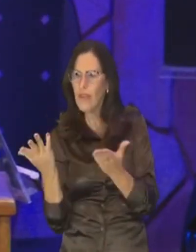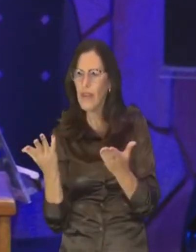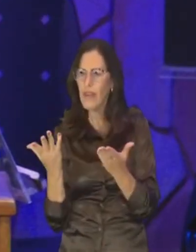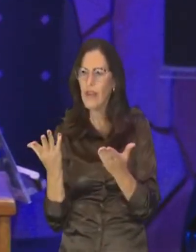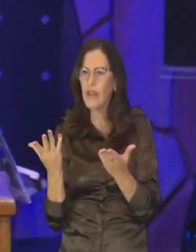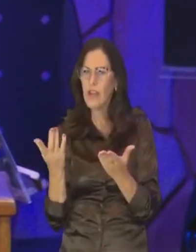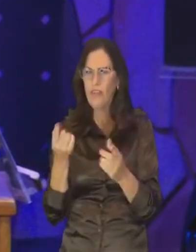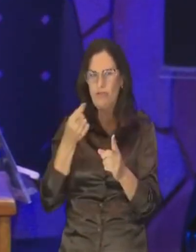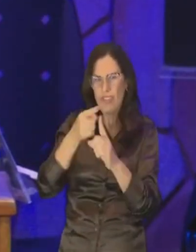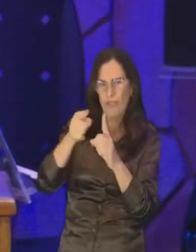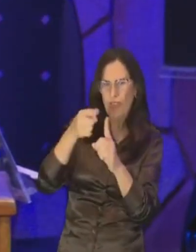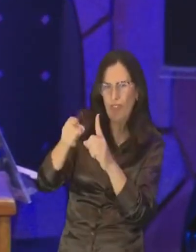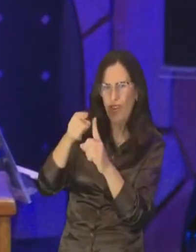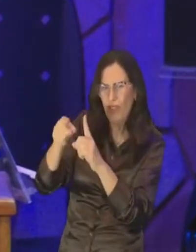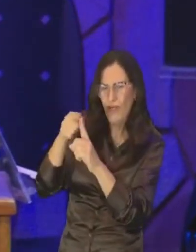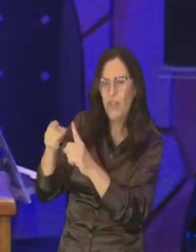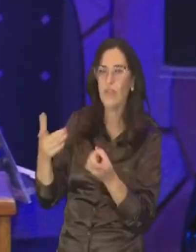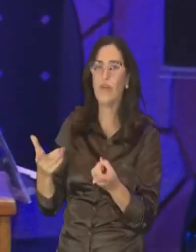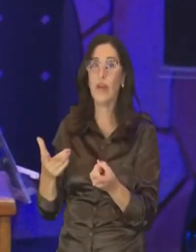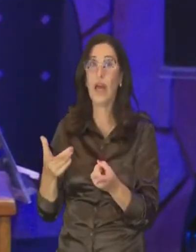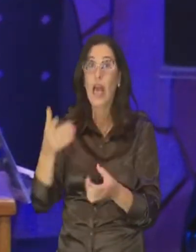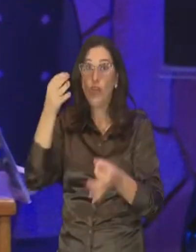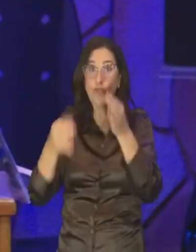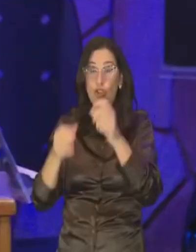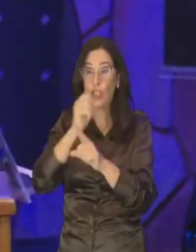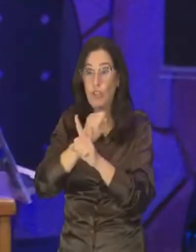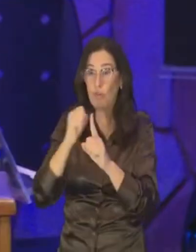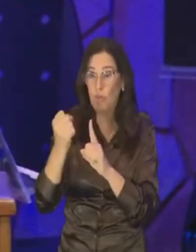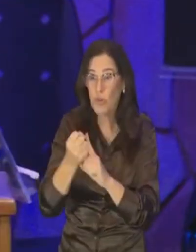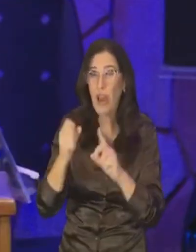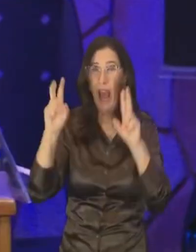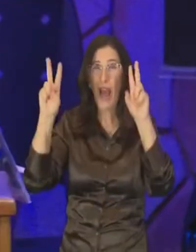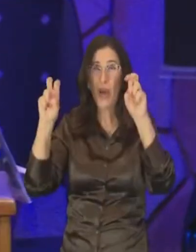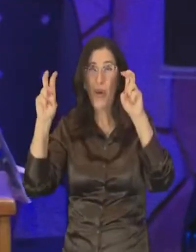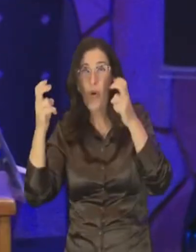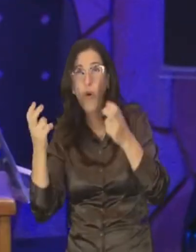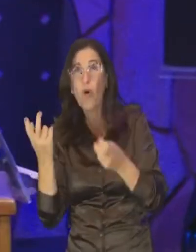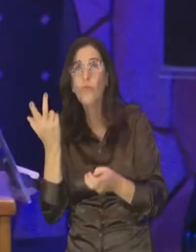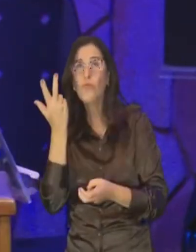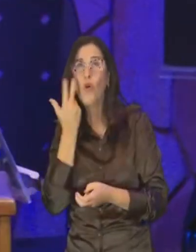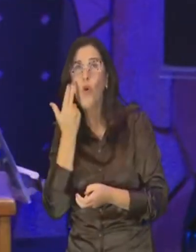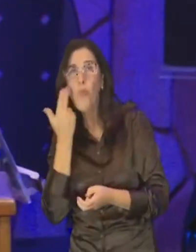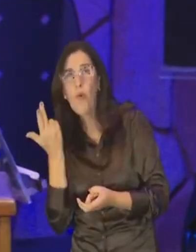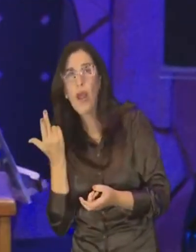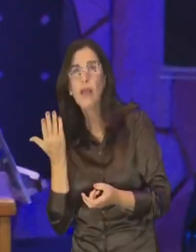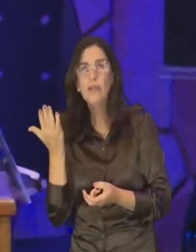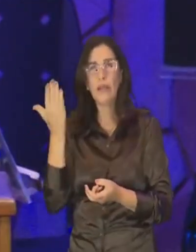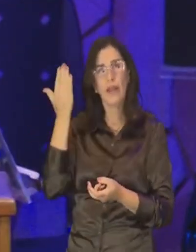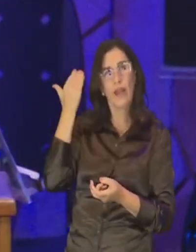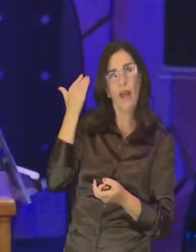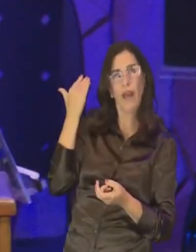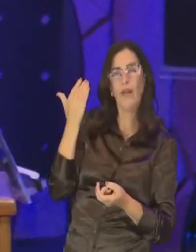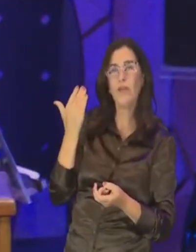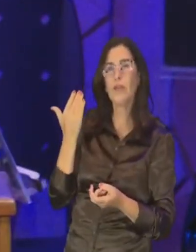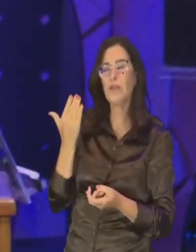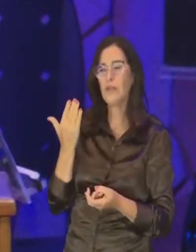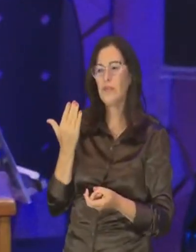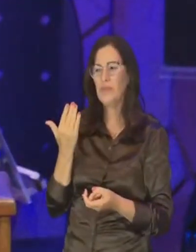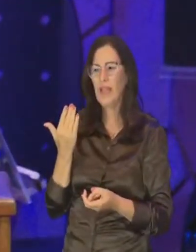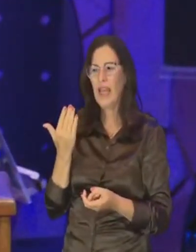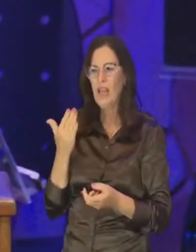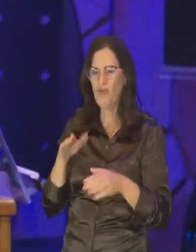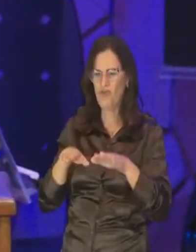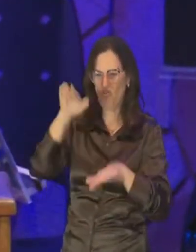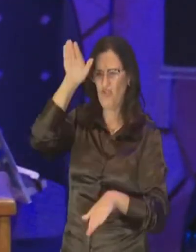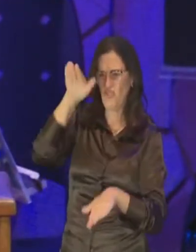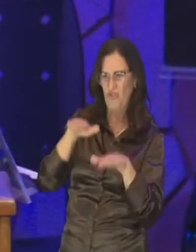muitos desafios. A justiça social era um tema muito comum nesta época também. Muita